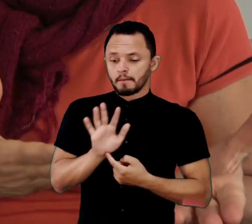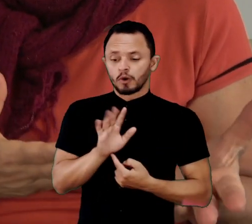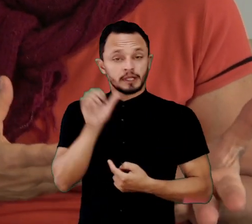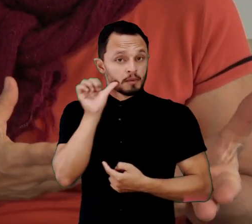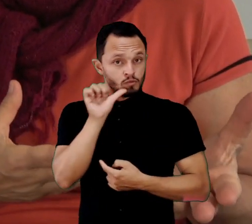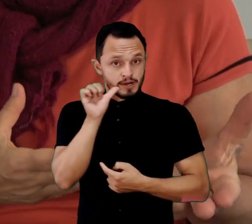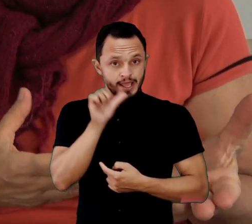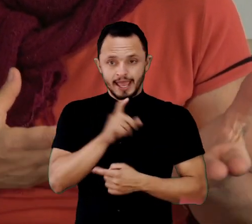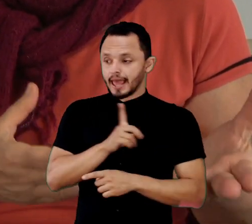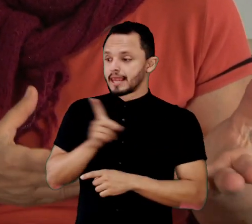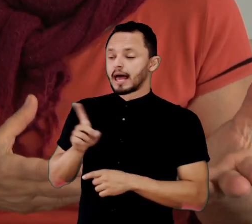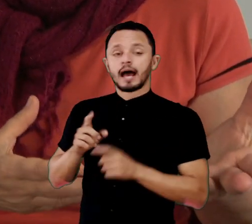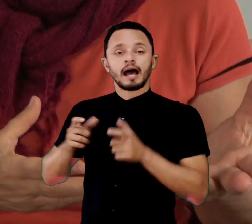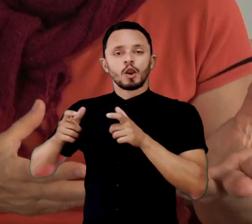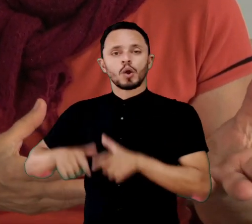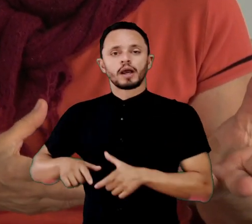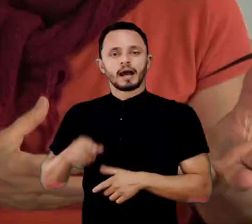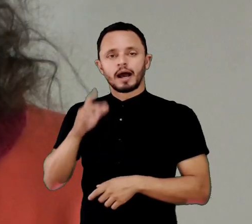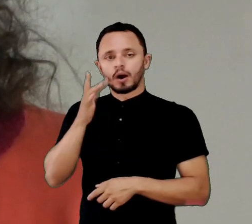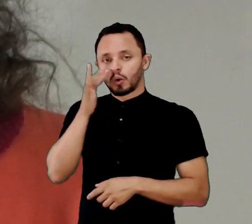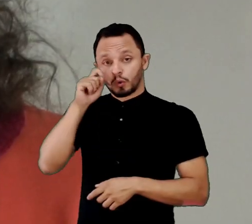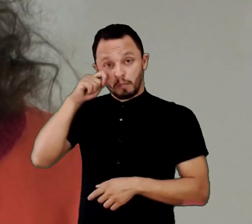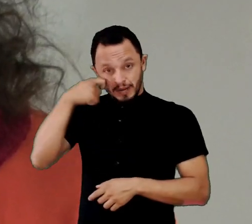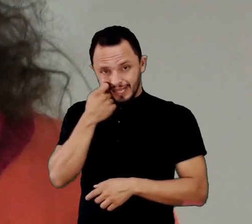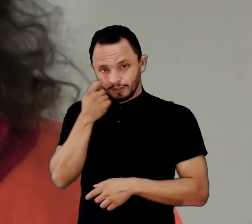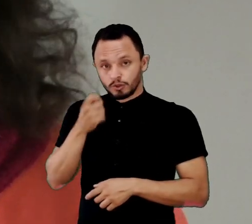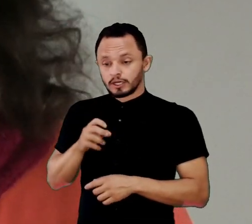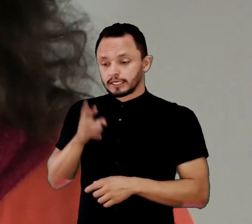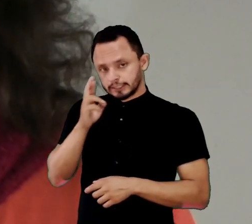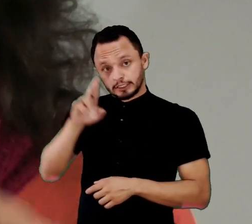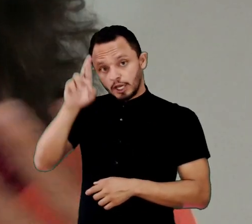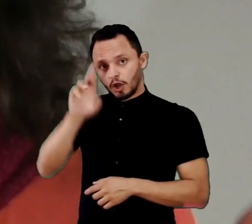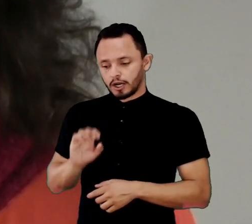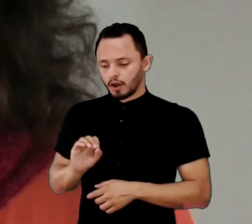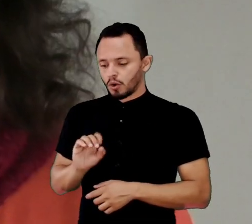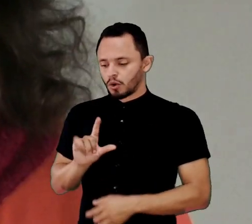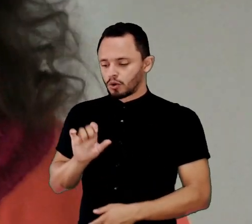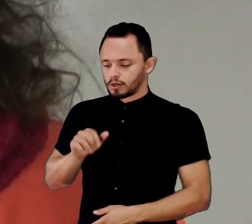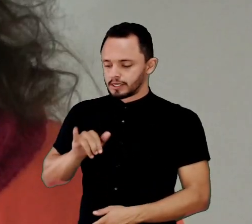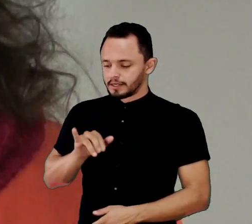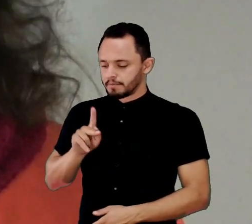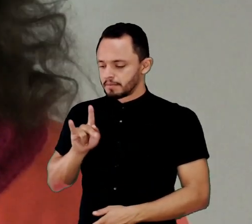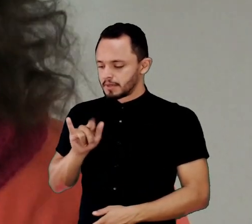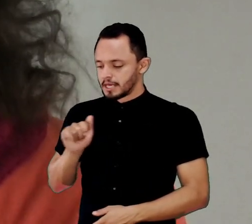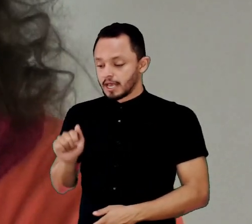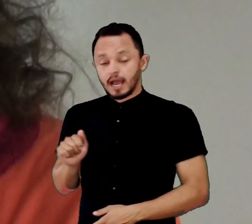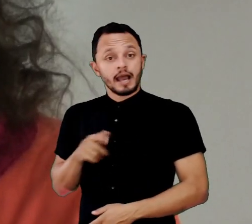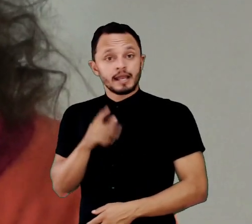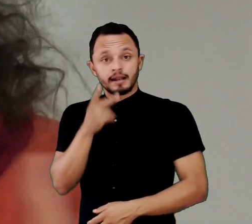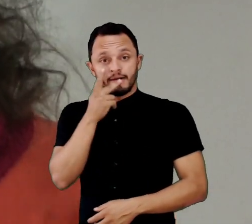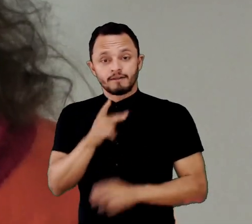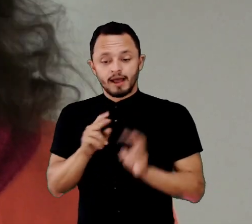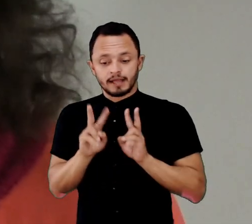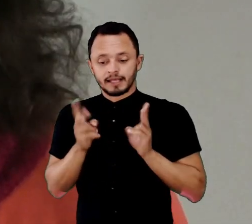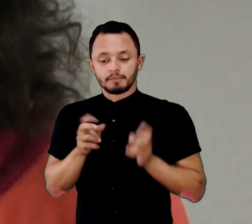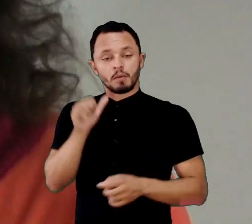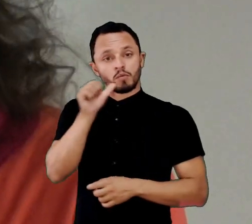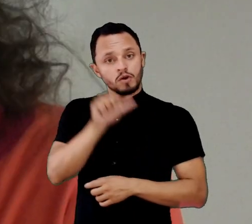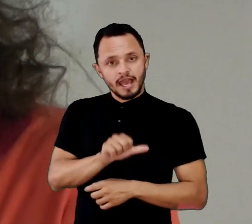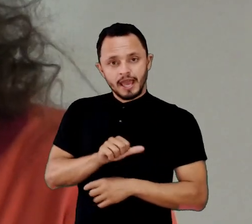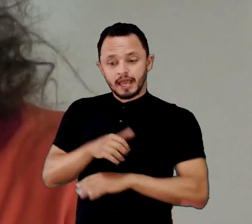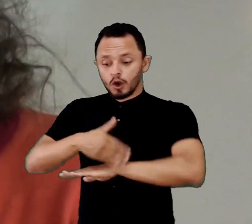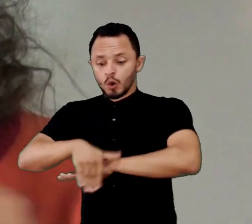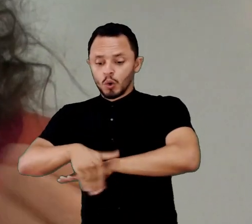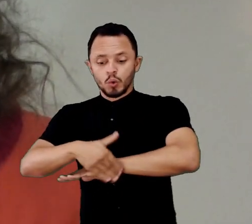mulher que viveu em Ouro Preto, sim, a Olímpia, e que a partir dele a gente fala da mulher, do espaço da rua e do palco,